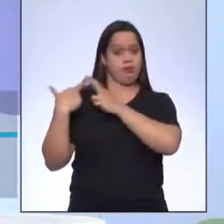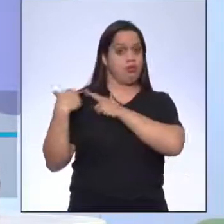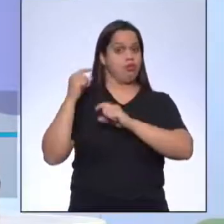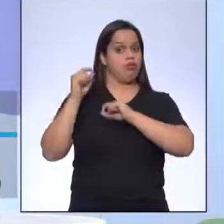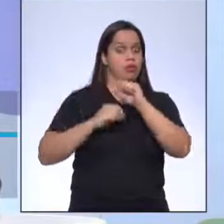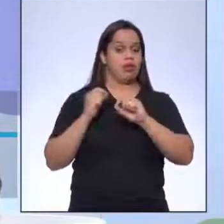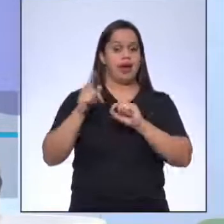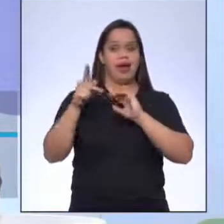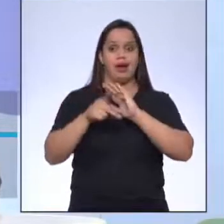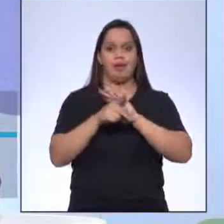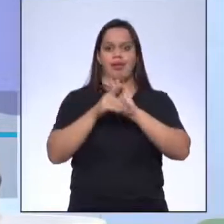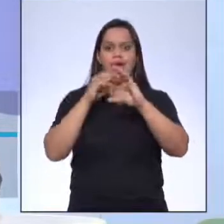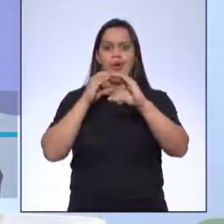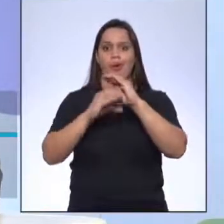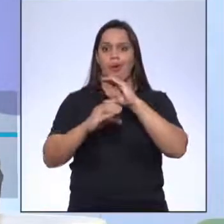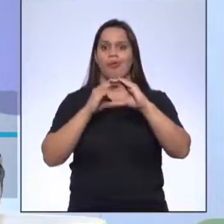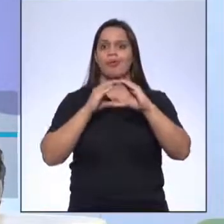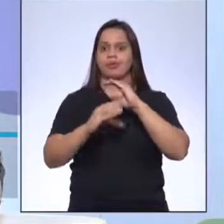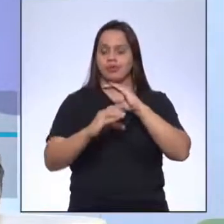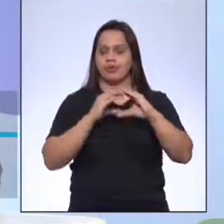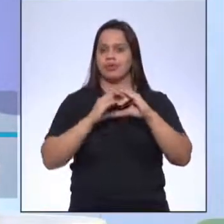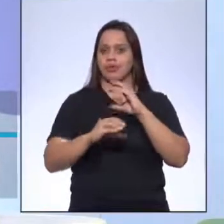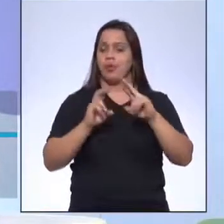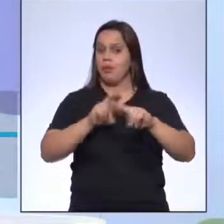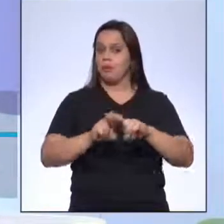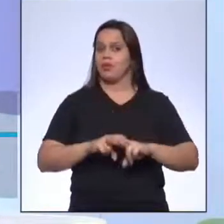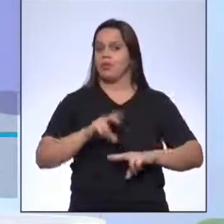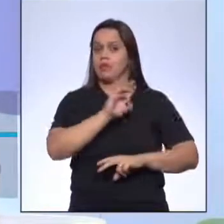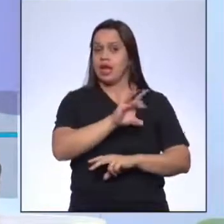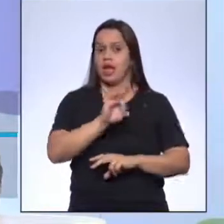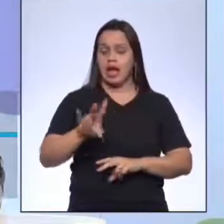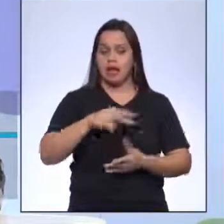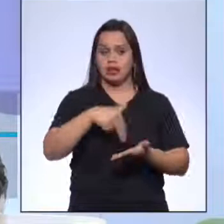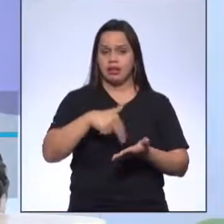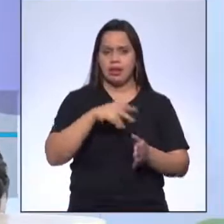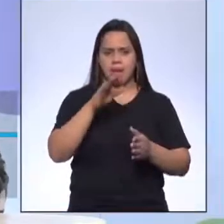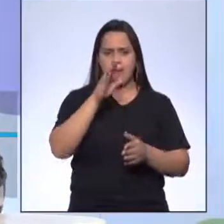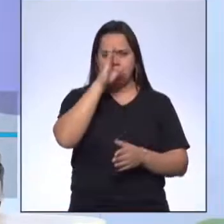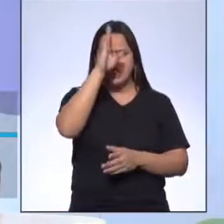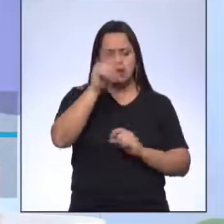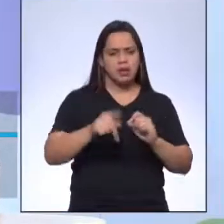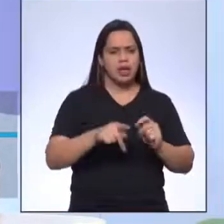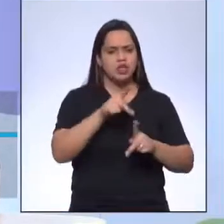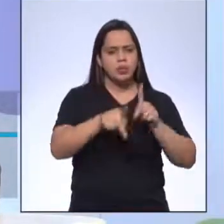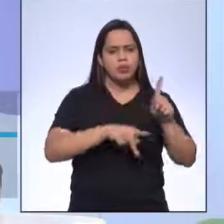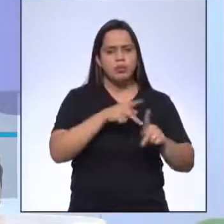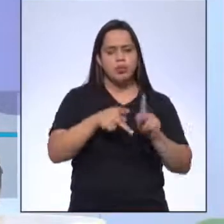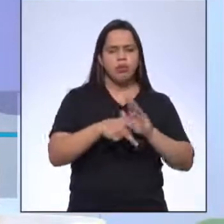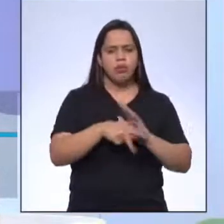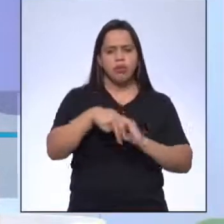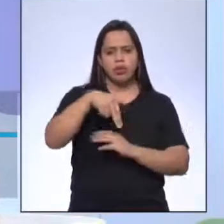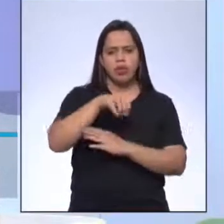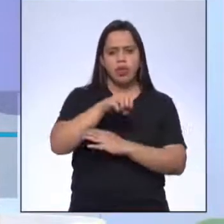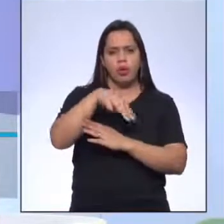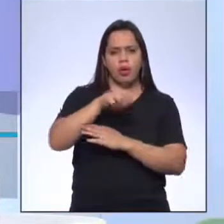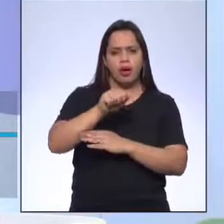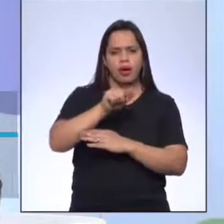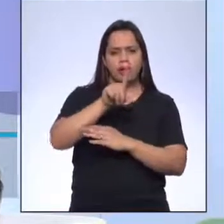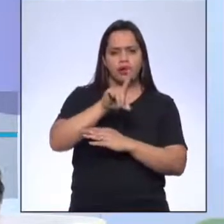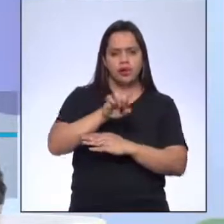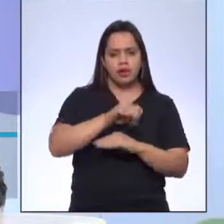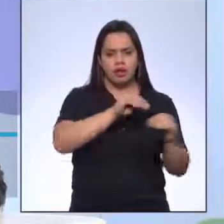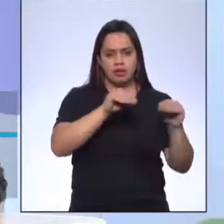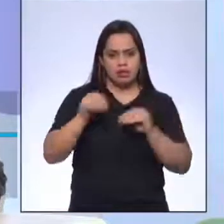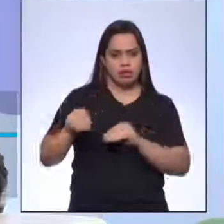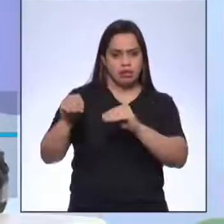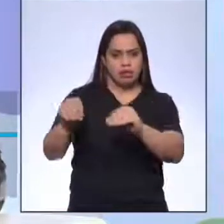da comunicação. Por isso que cada dança, principalmente os povos nômades, né, os povos ainda que se mantêm mais apegados às